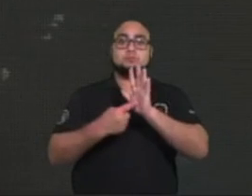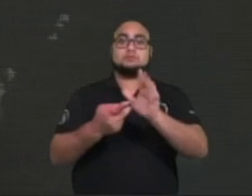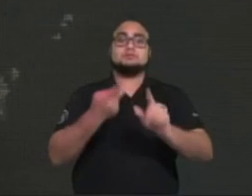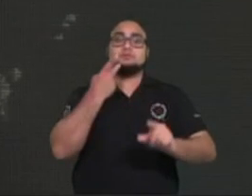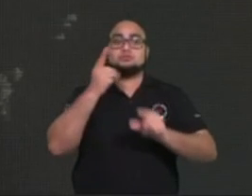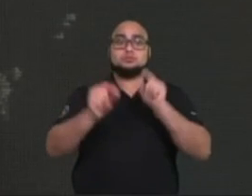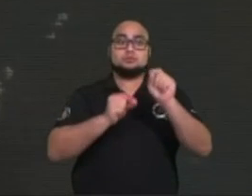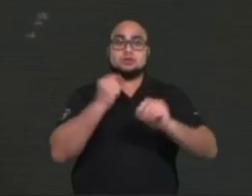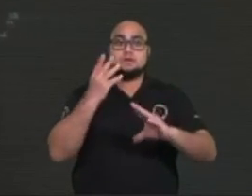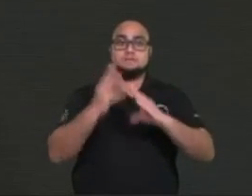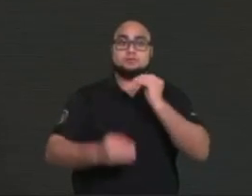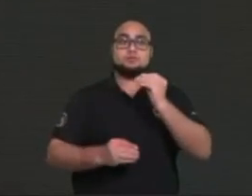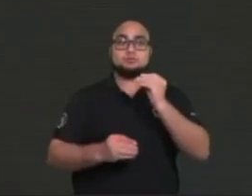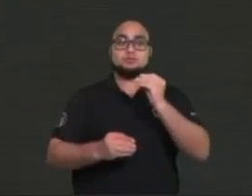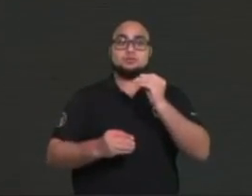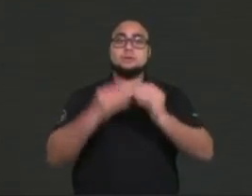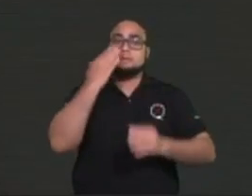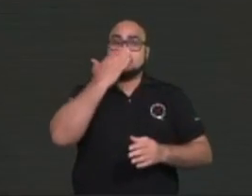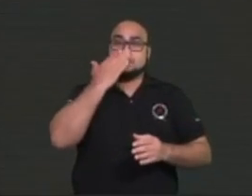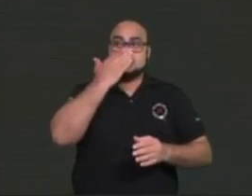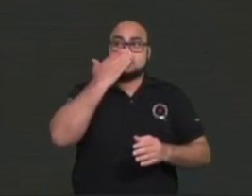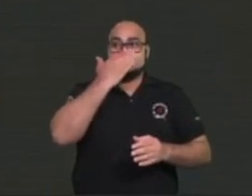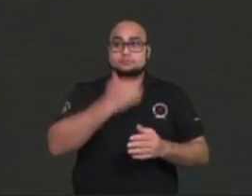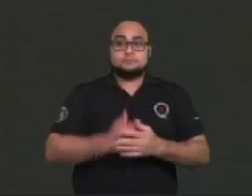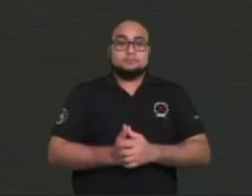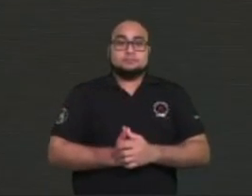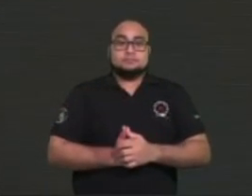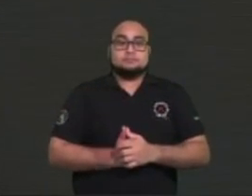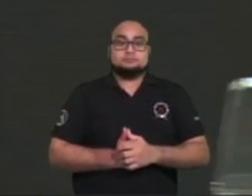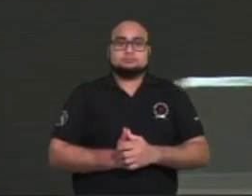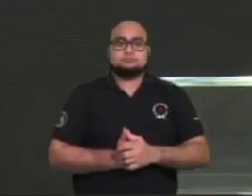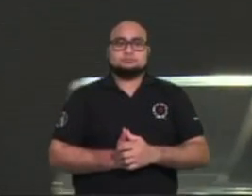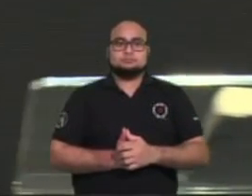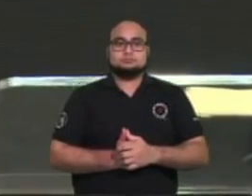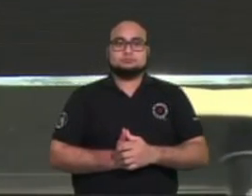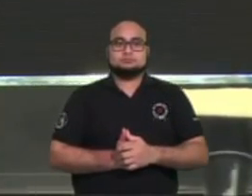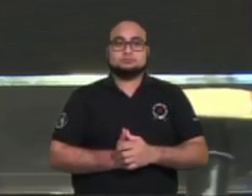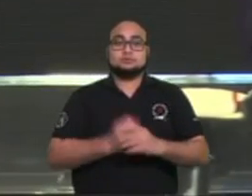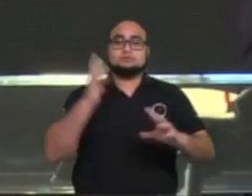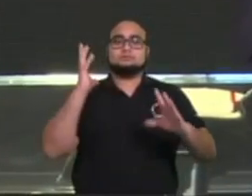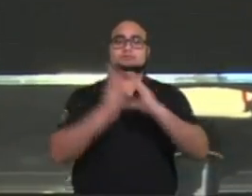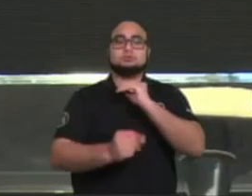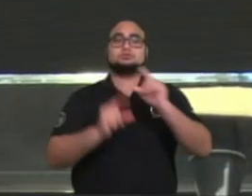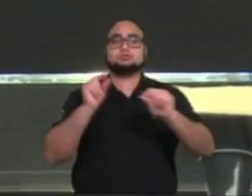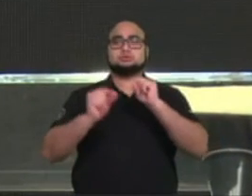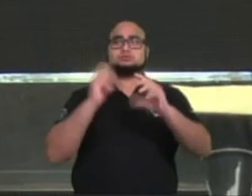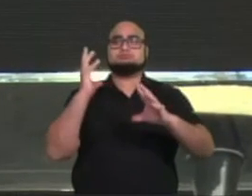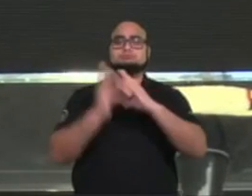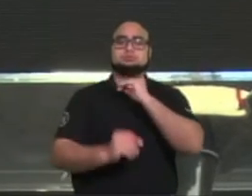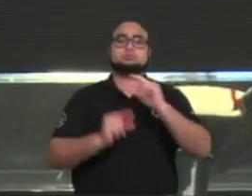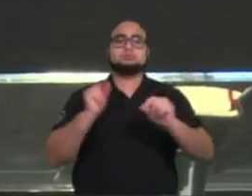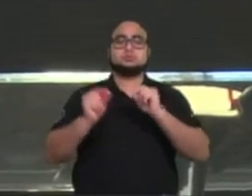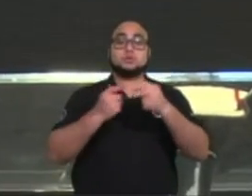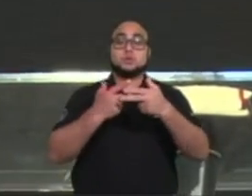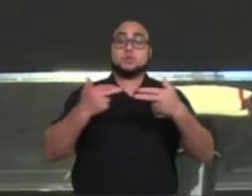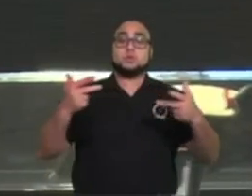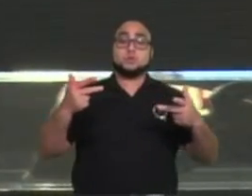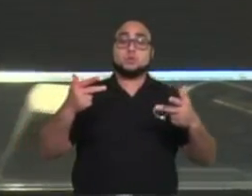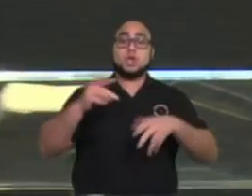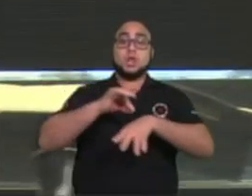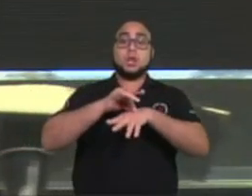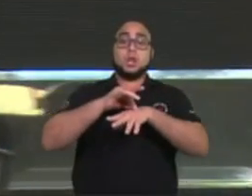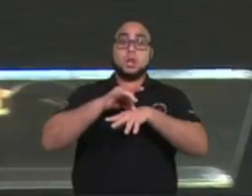da prostituição segunda Timóteo 2 22 fugir dos desejos da Mocidade quanto a natureza humana